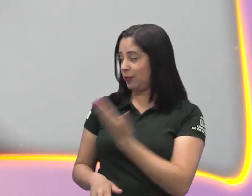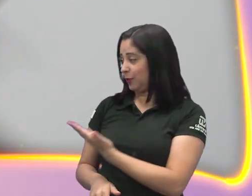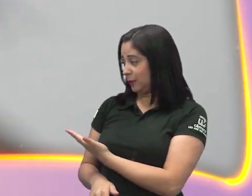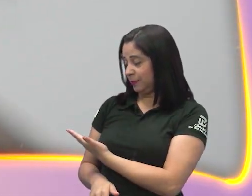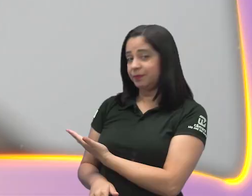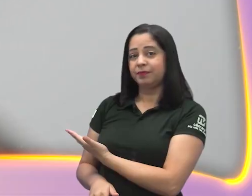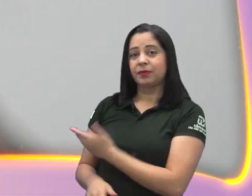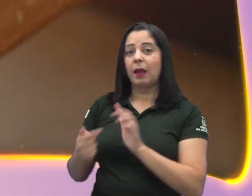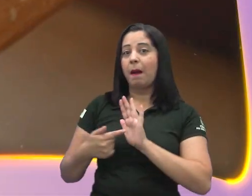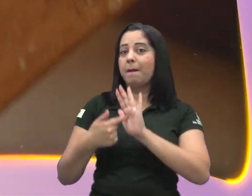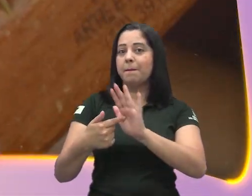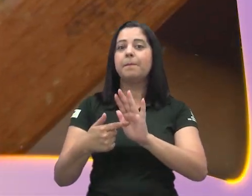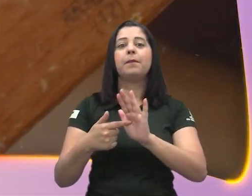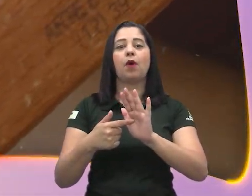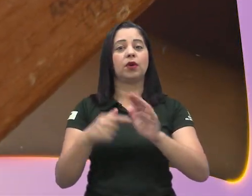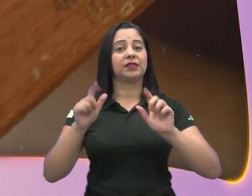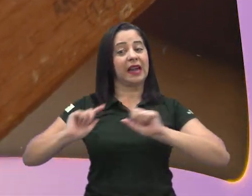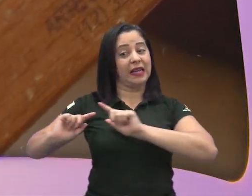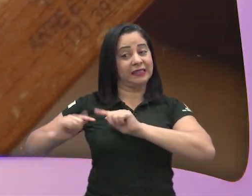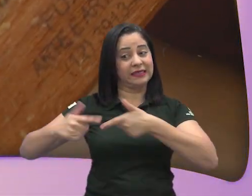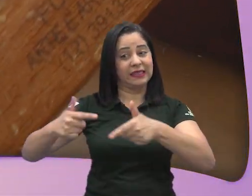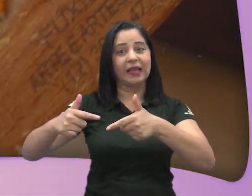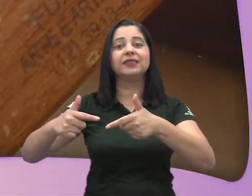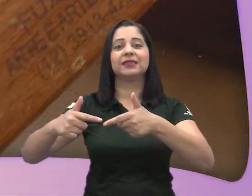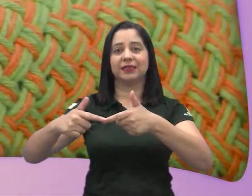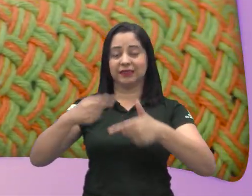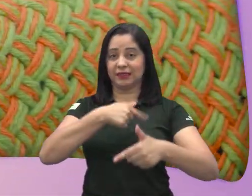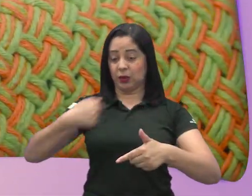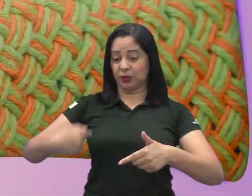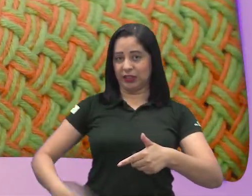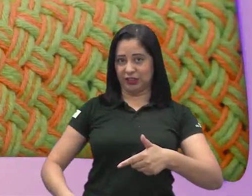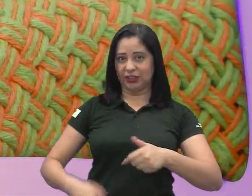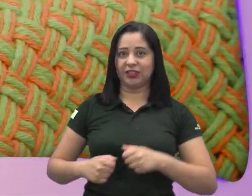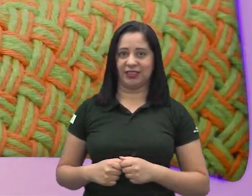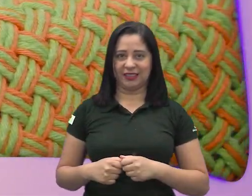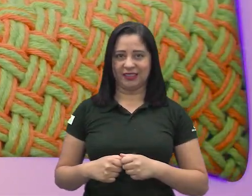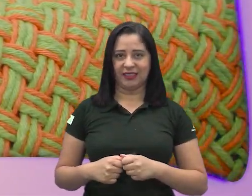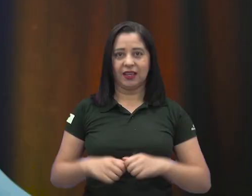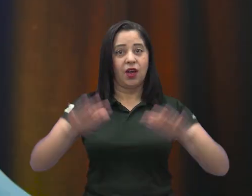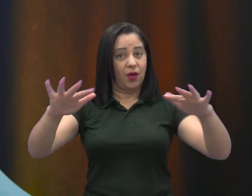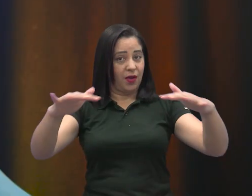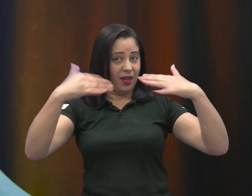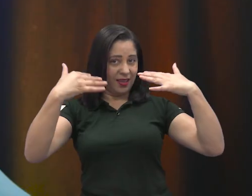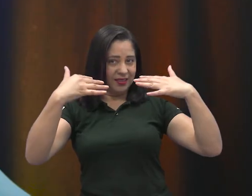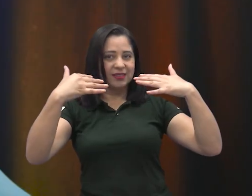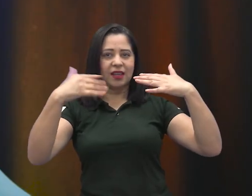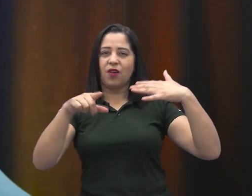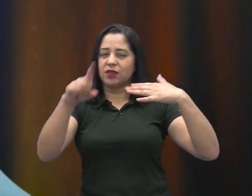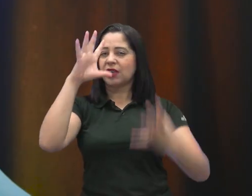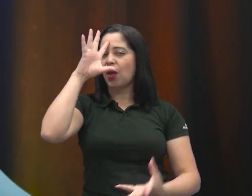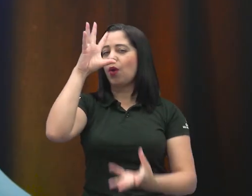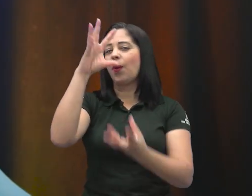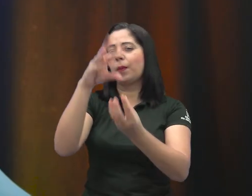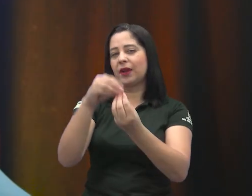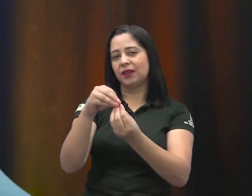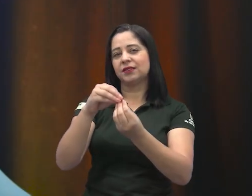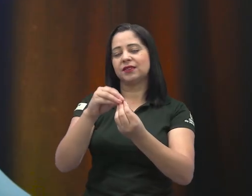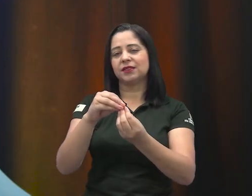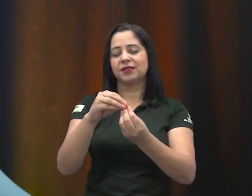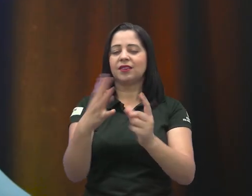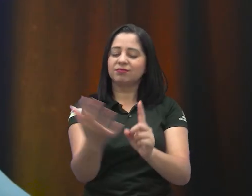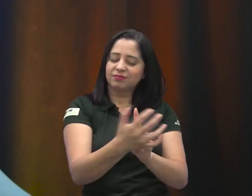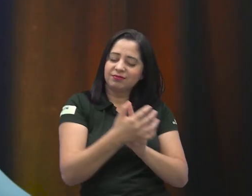artista misterioso de hoje mistura raízes orientais e latinas para dar forma às suas obras. Fica conosco para